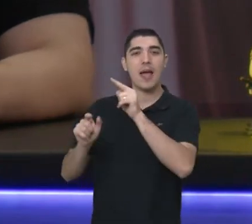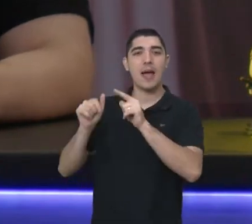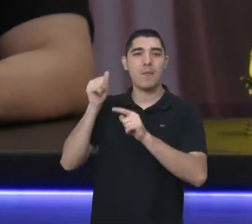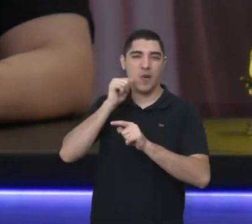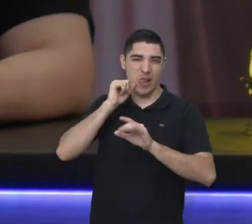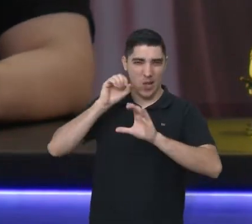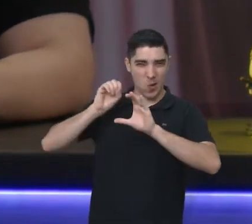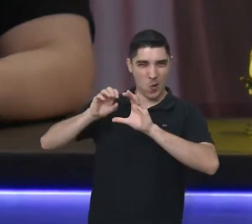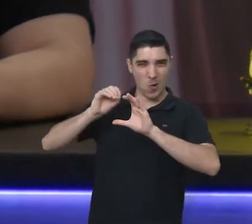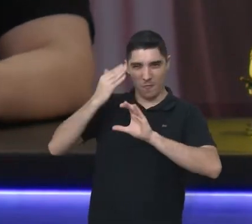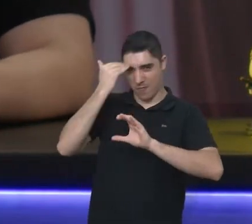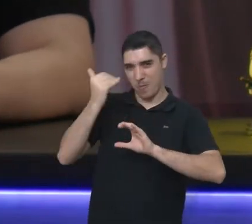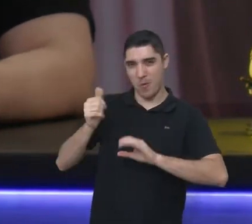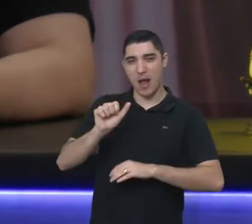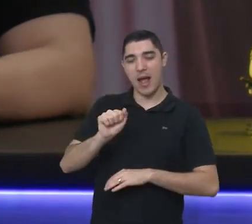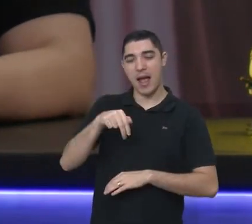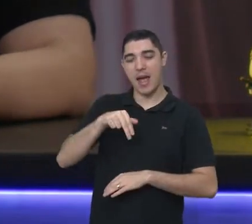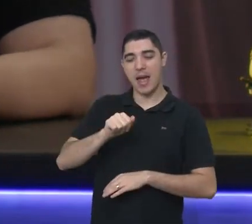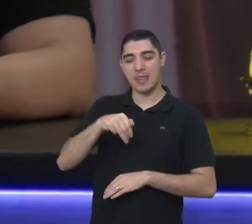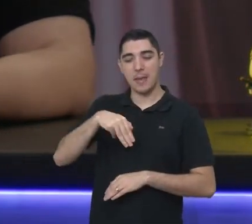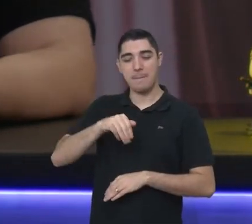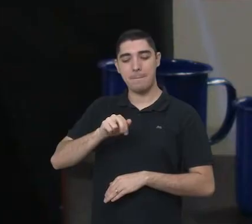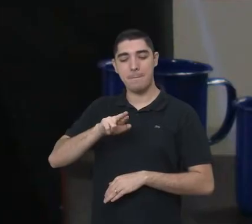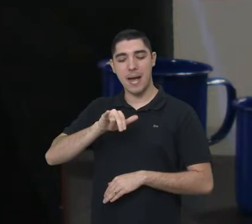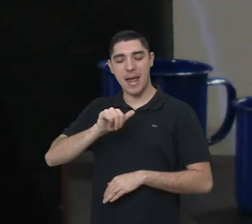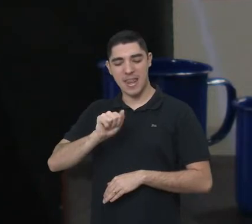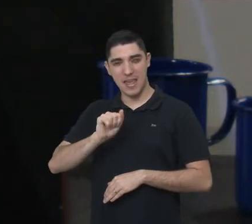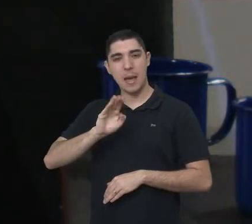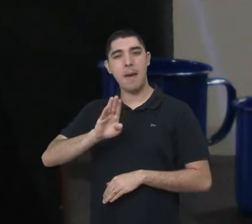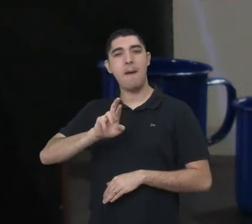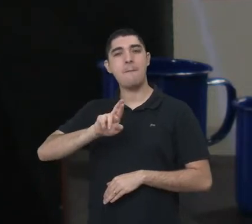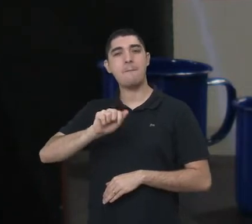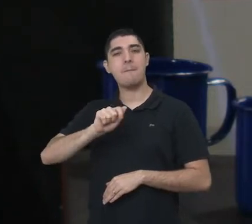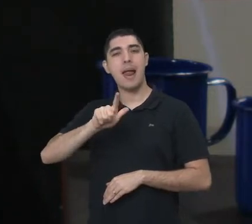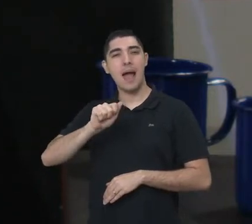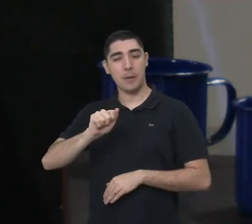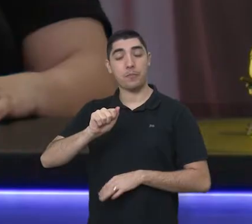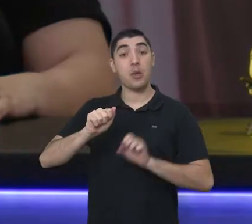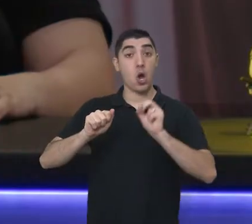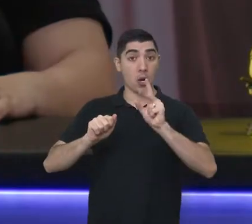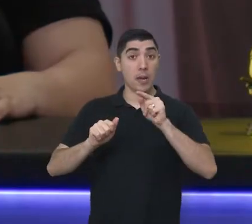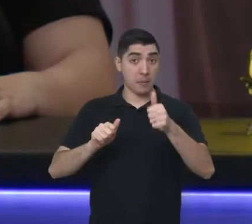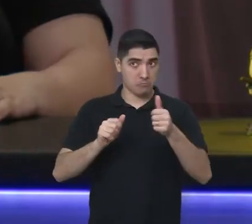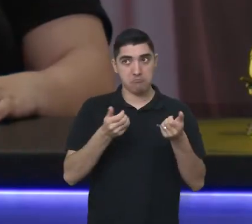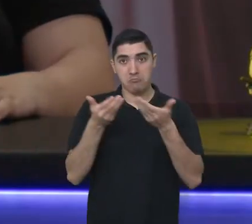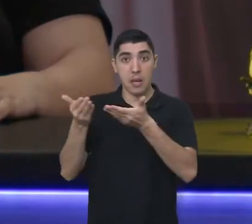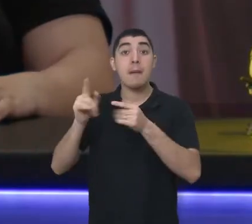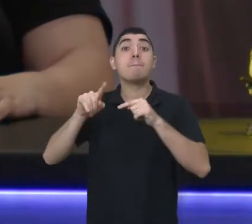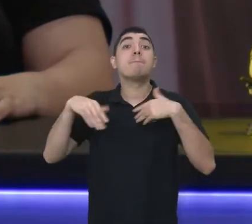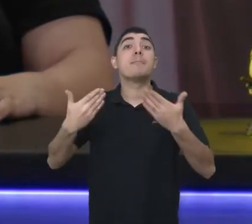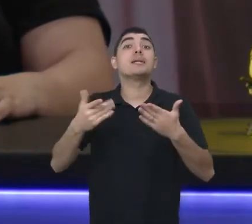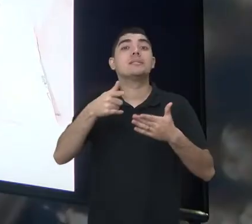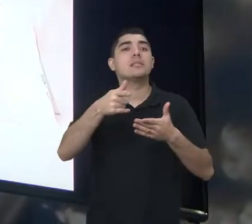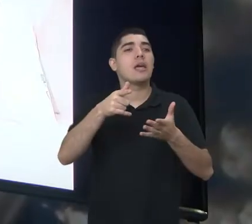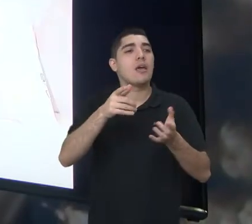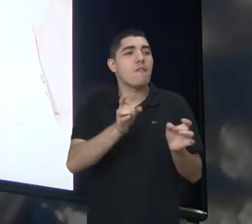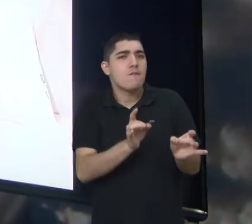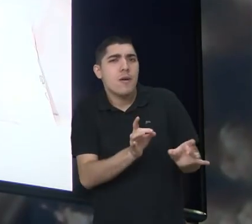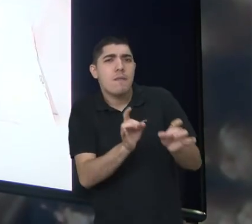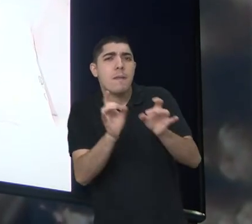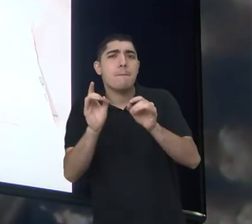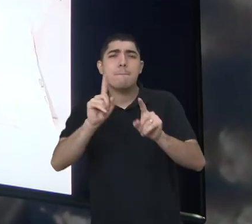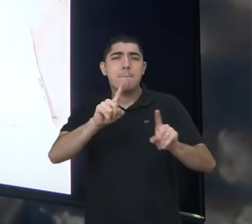né, de visibilidade e tal, muitas entregas rolaram, mas não foi essa a maior entrega, né? 5.000 almofadas. Meu Deus do céu. A